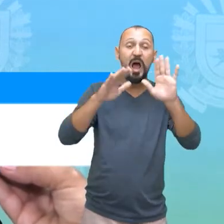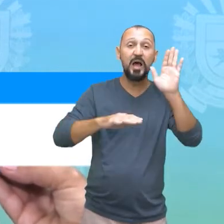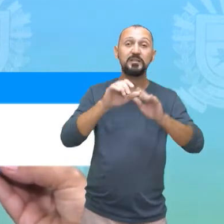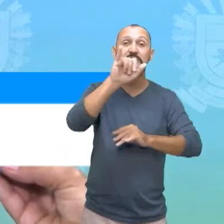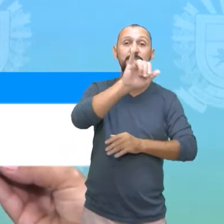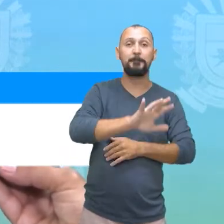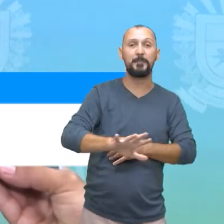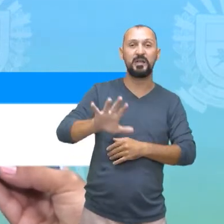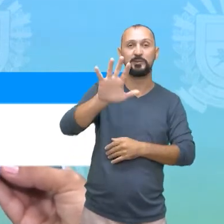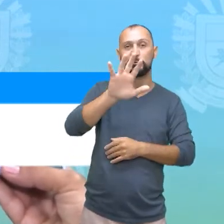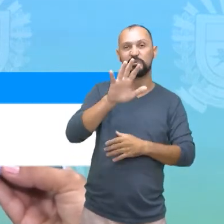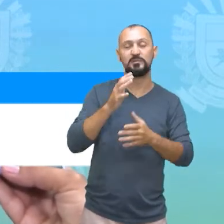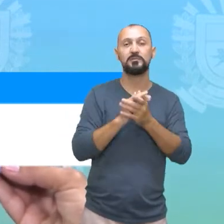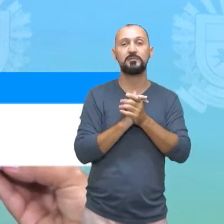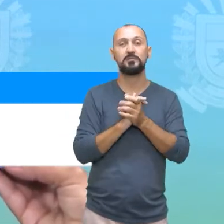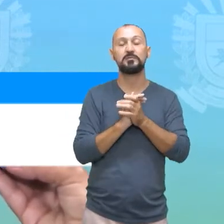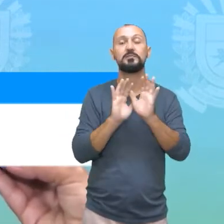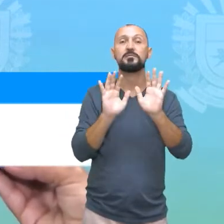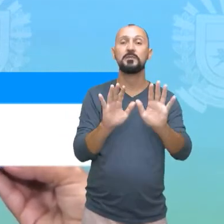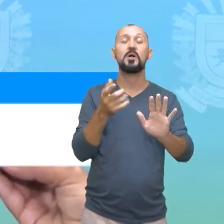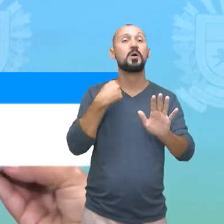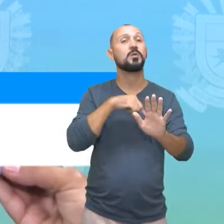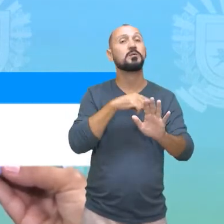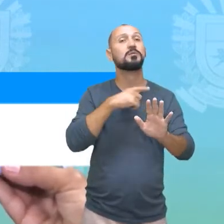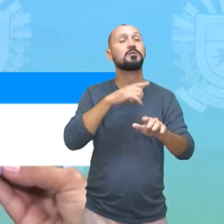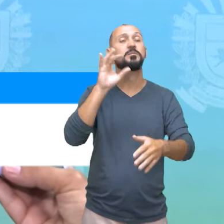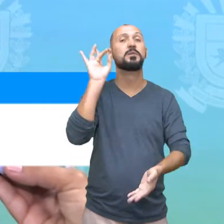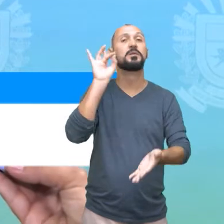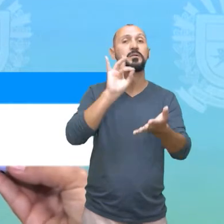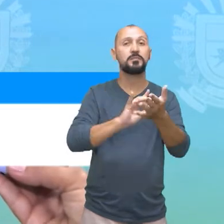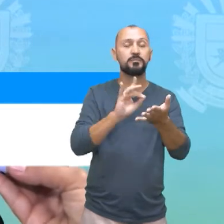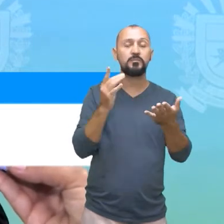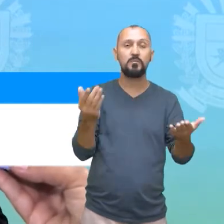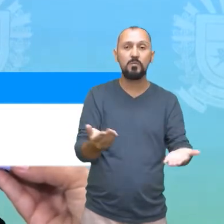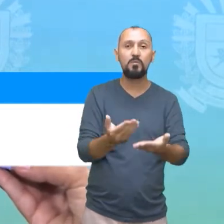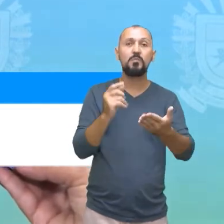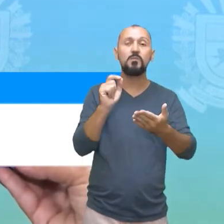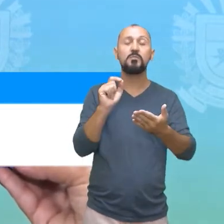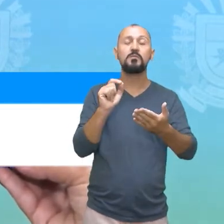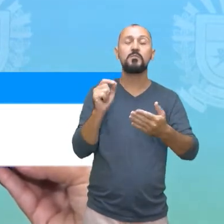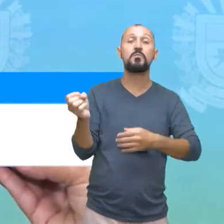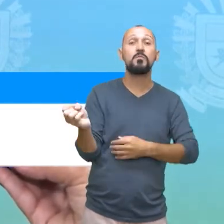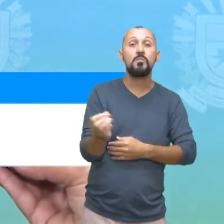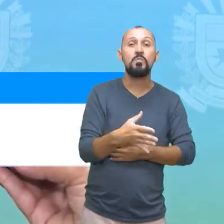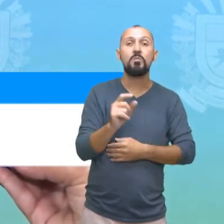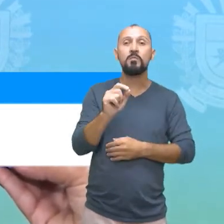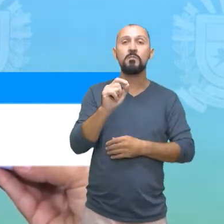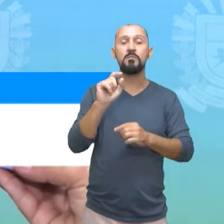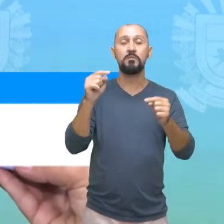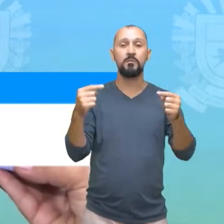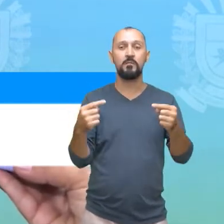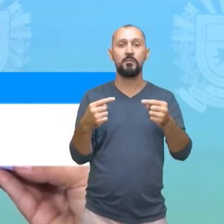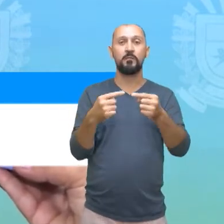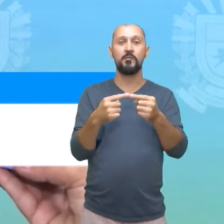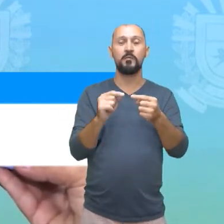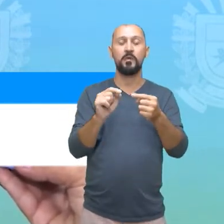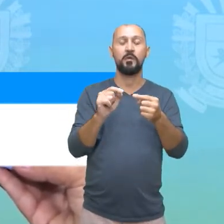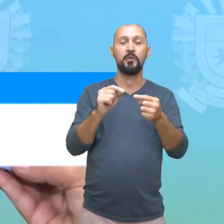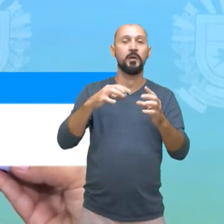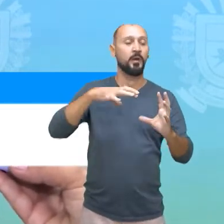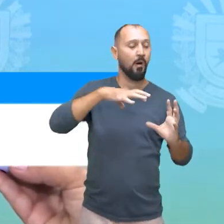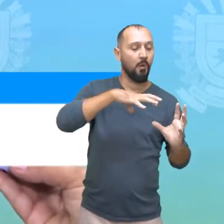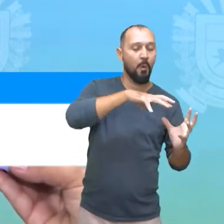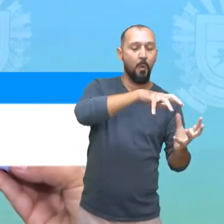até exposição de imagens, né? Então, já que nós hoje estamos vivendo nessa realidade nova,